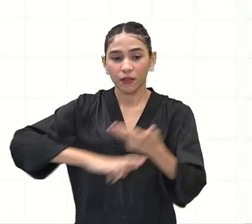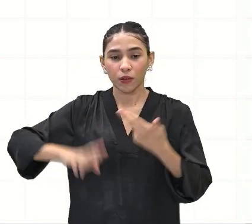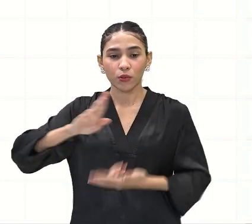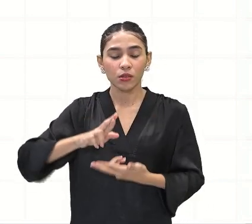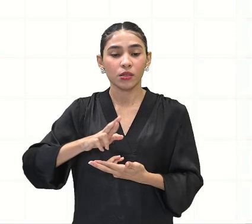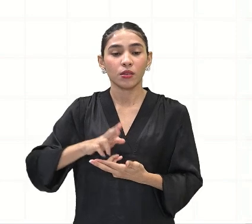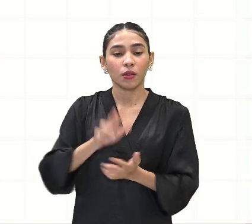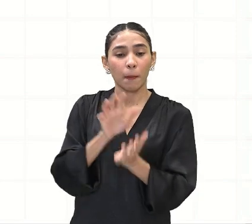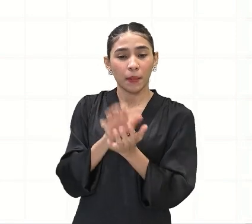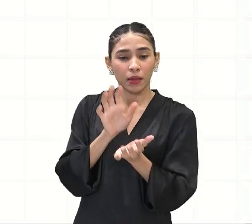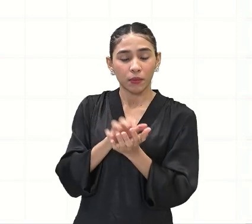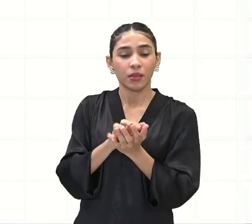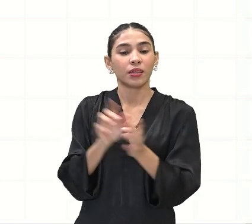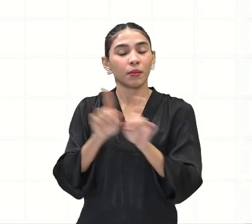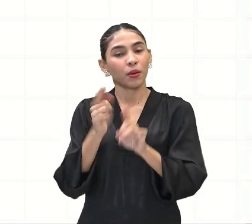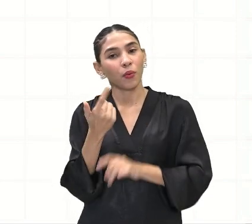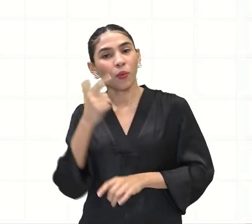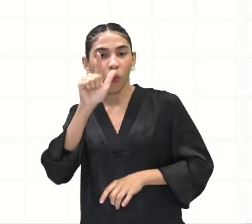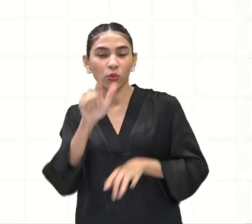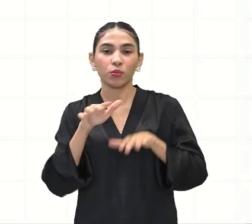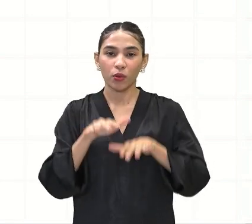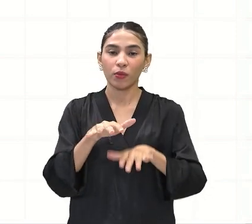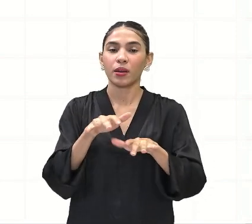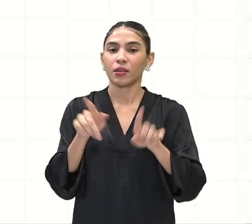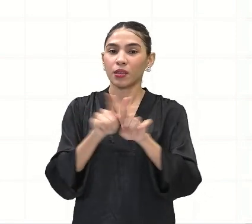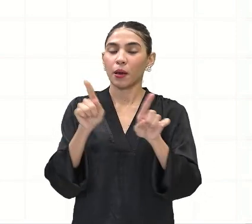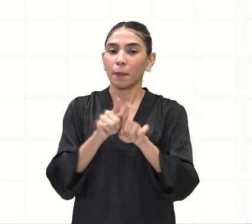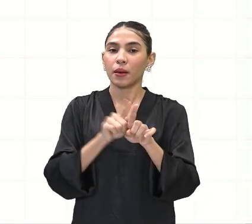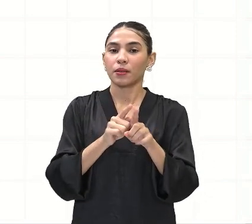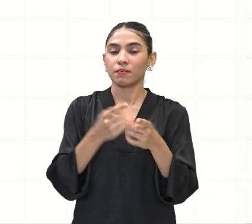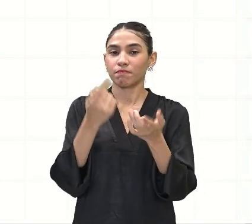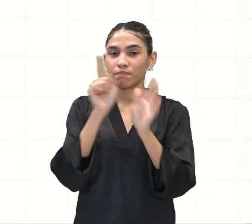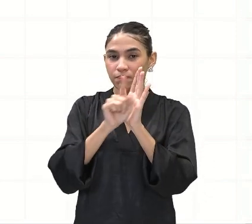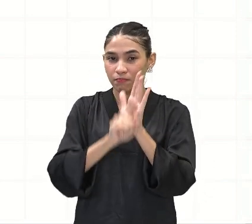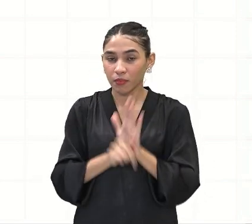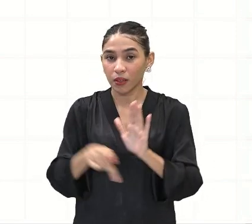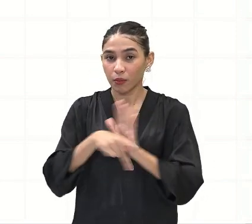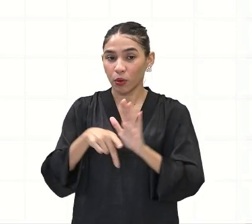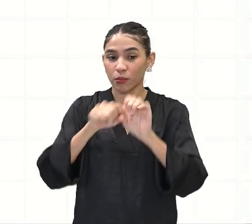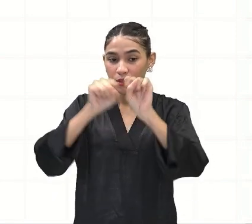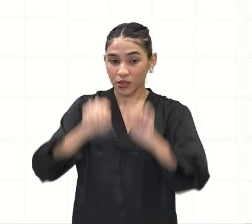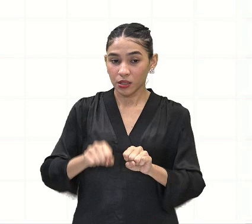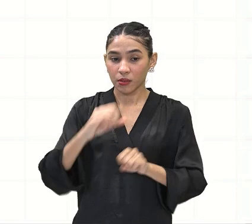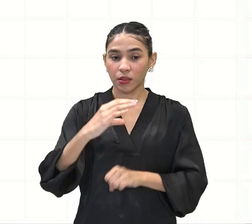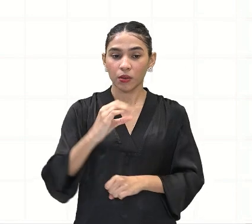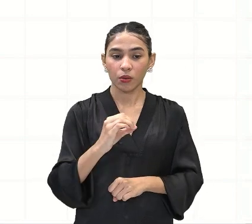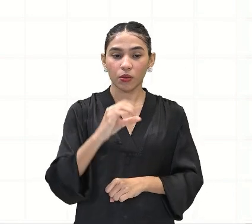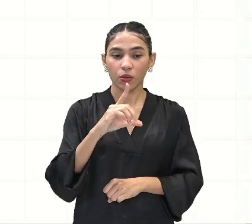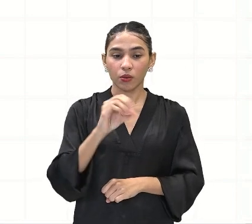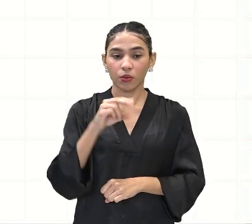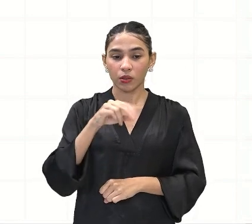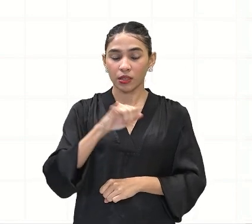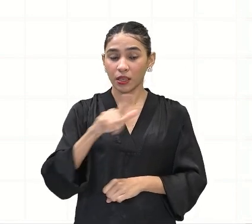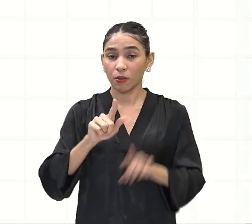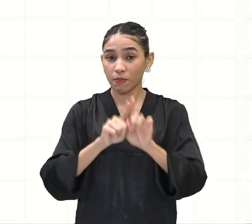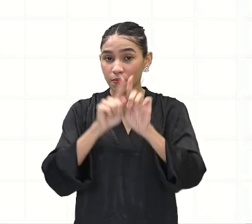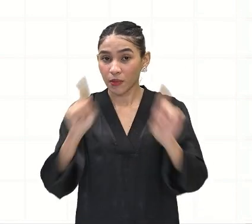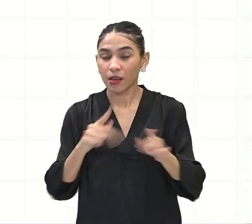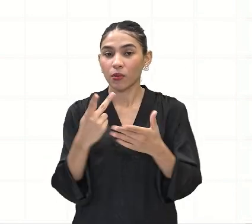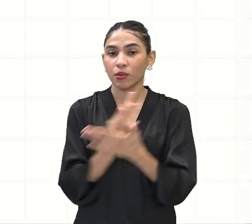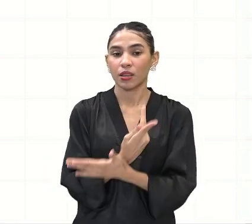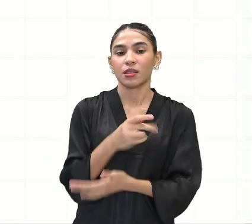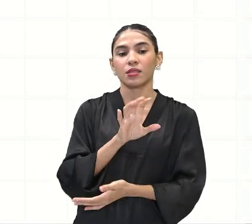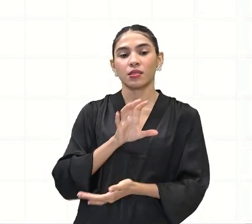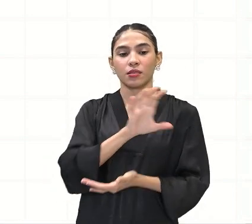ser um outro movimento também de questionamento ao sistema colonial, mas que ocorrerá na